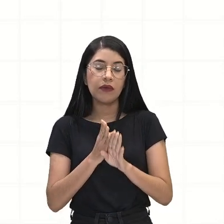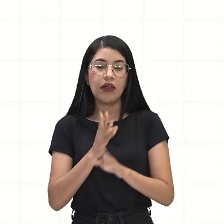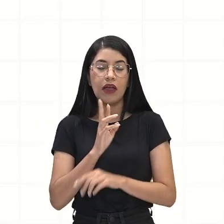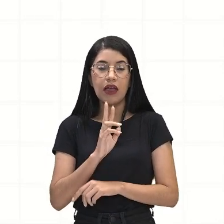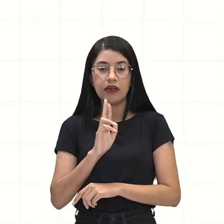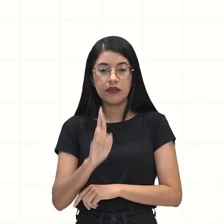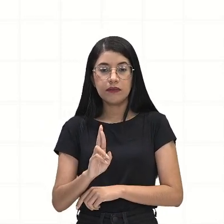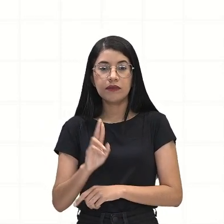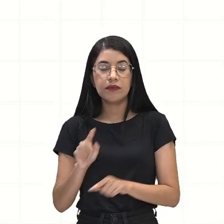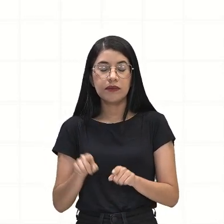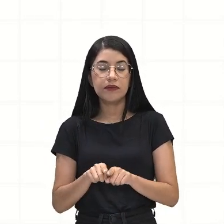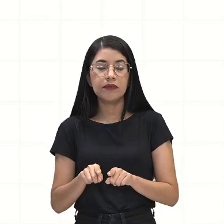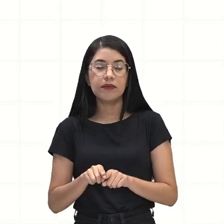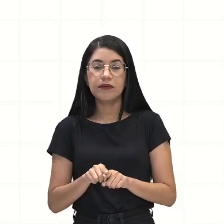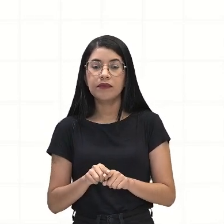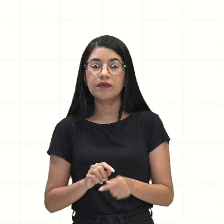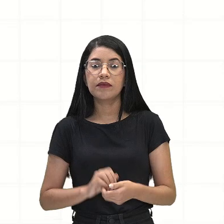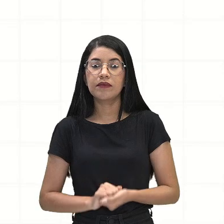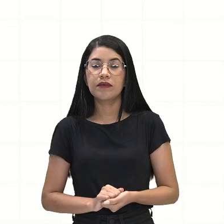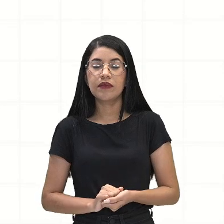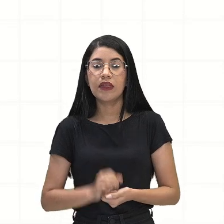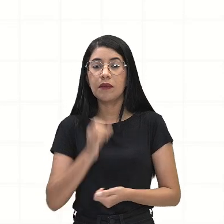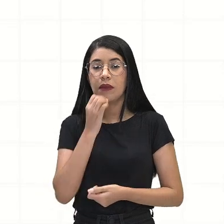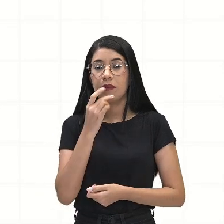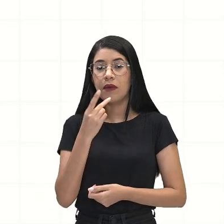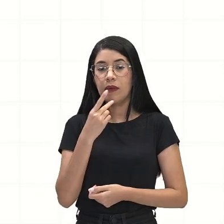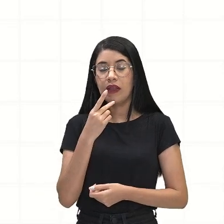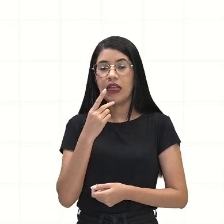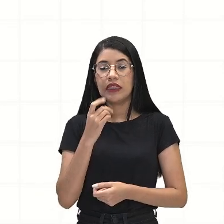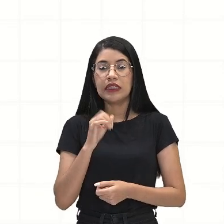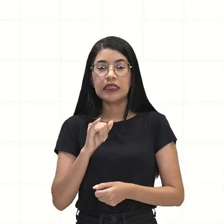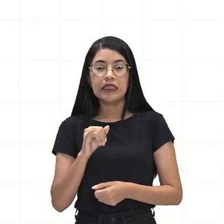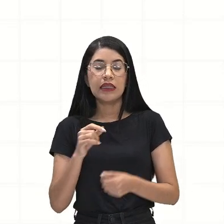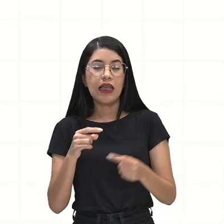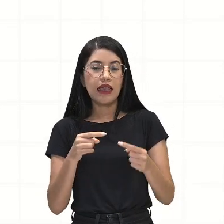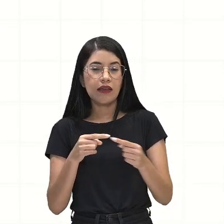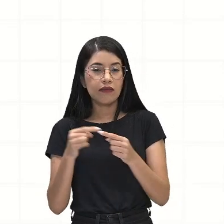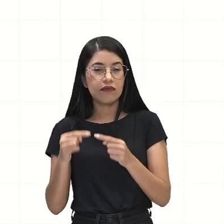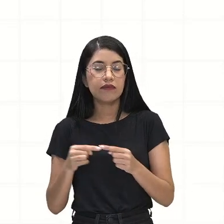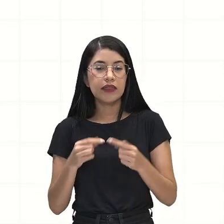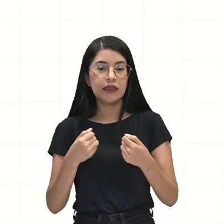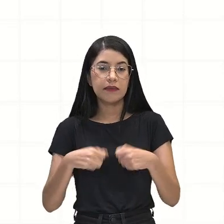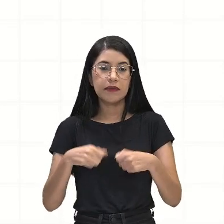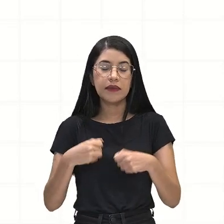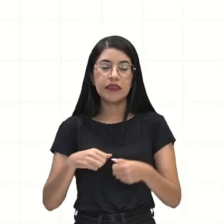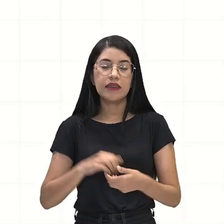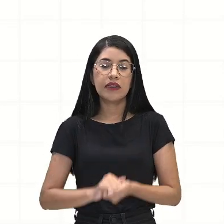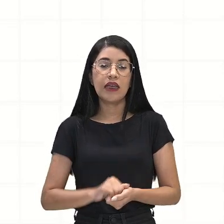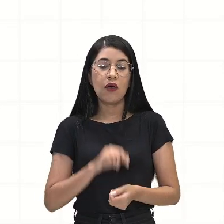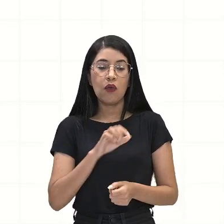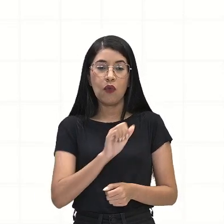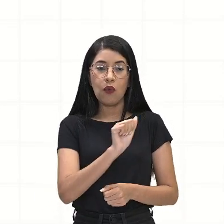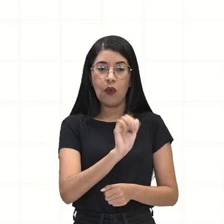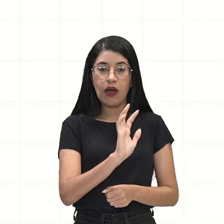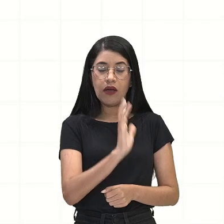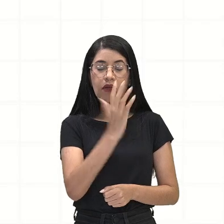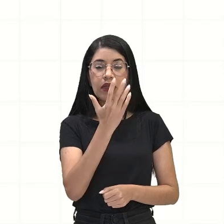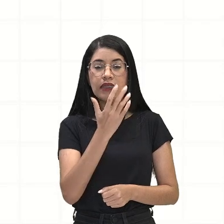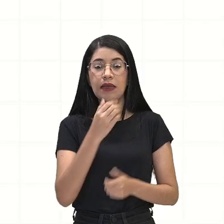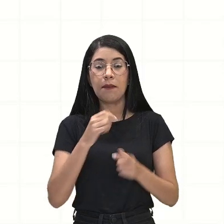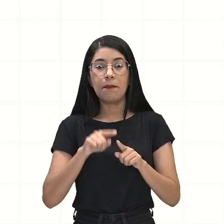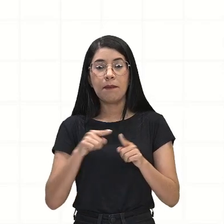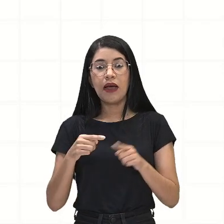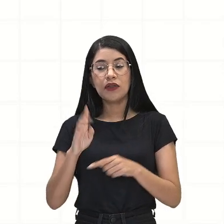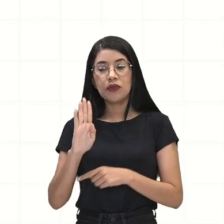também o resultado de probabilidade condicional, é ocorrer o evento A, sendo que o evento B